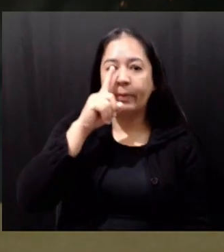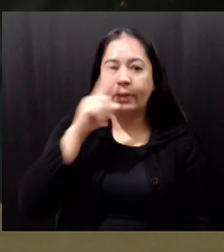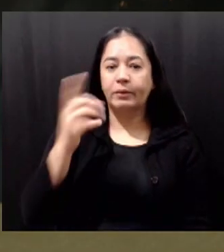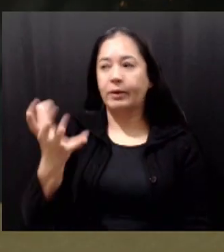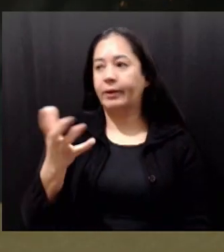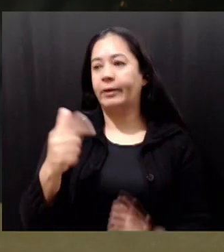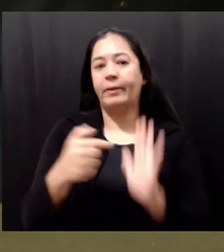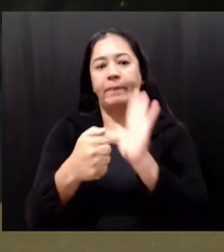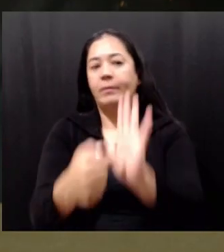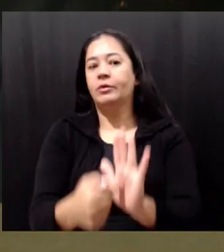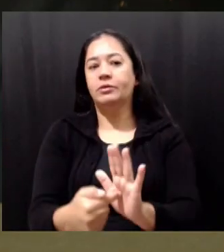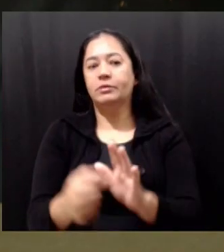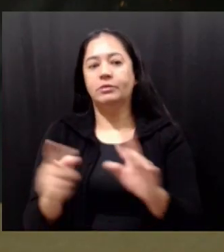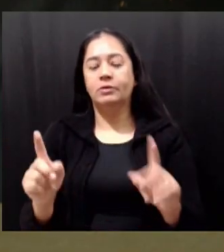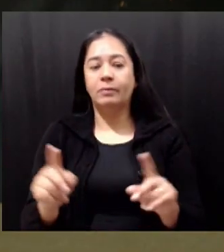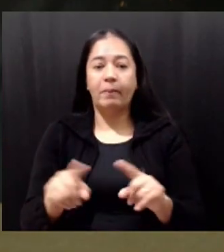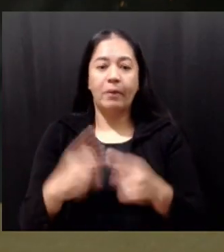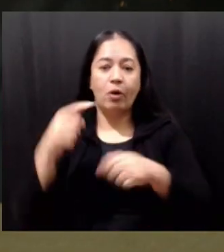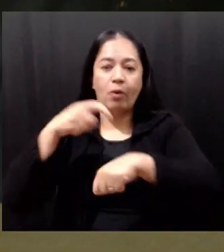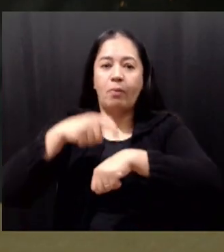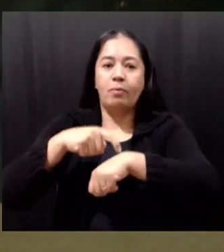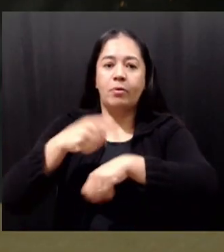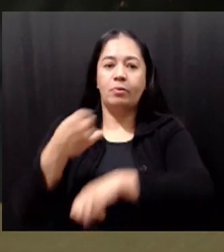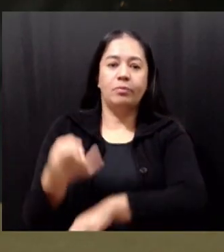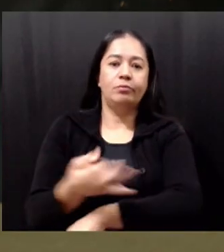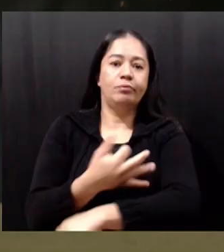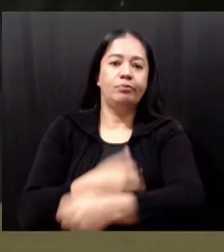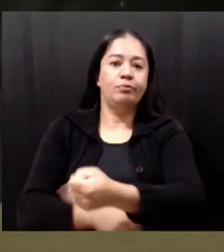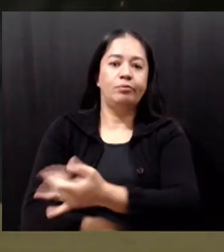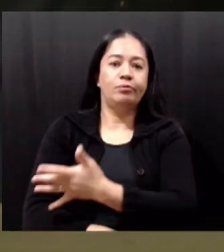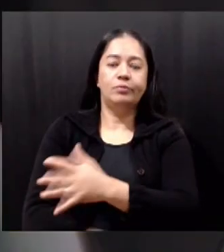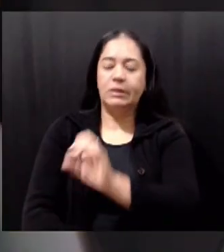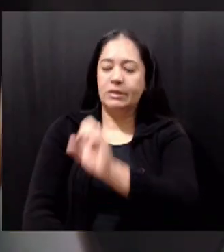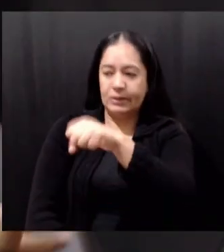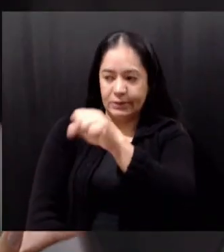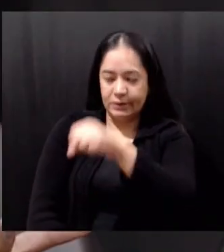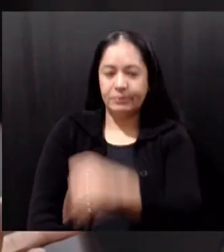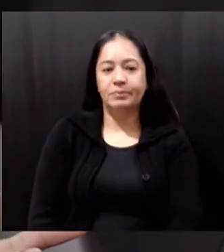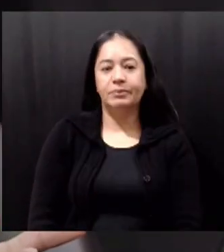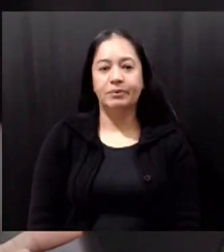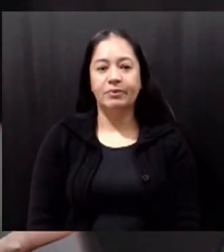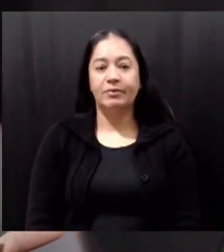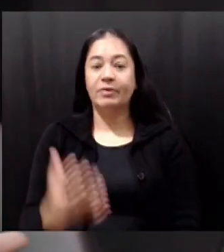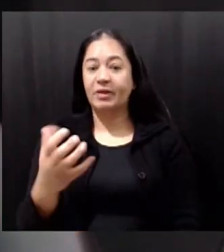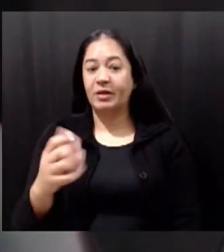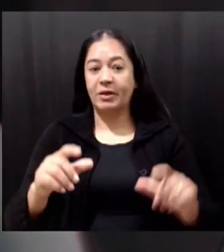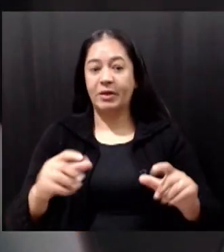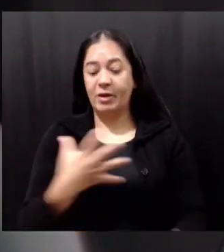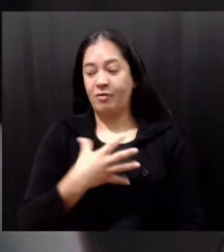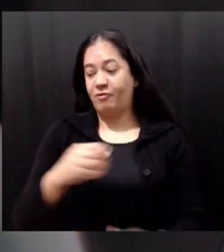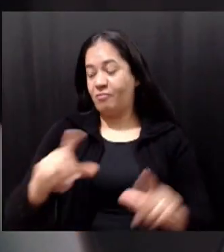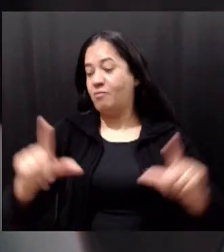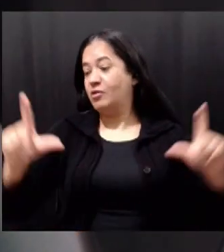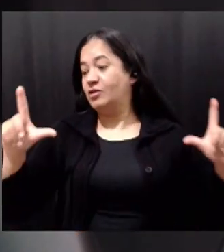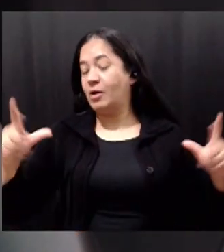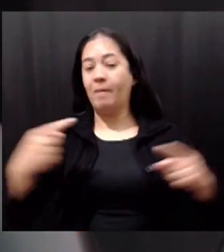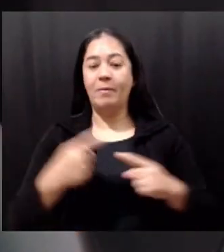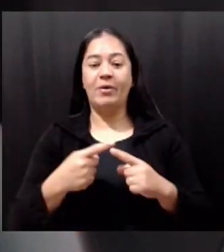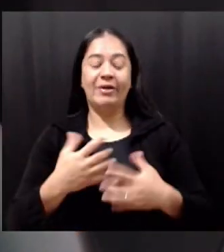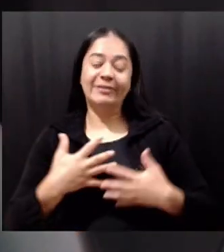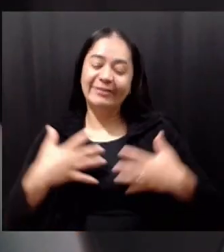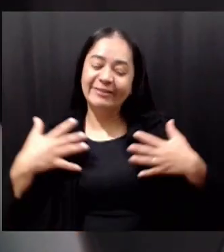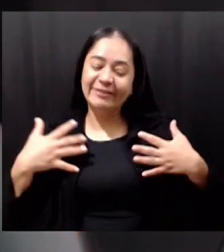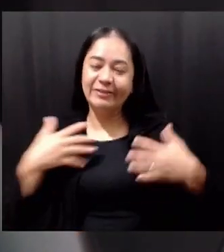um momento de emoção, né, Florença? Exato, exato. Quer mostrar o filho, se orgulha, né? Então, mas a gente precisa ter